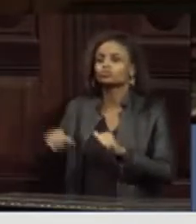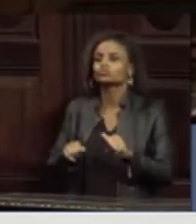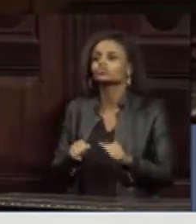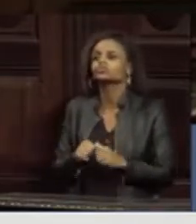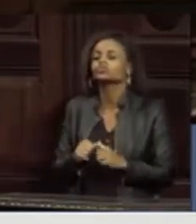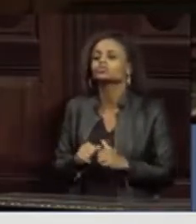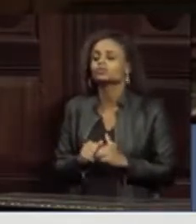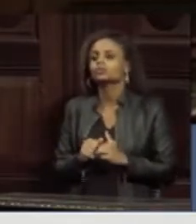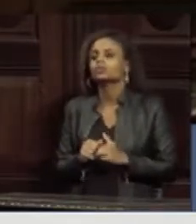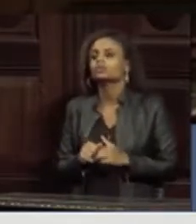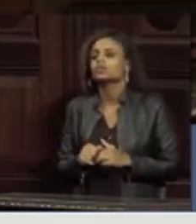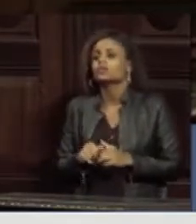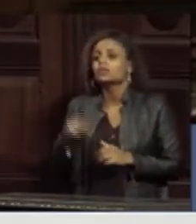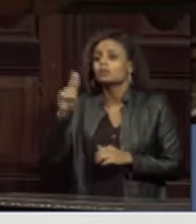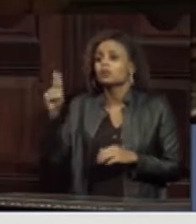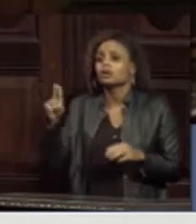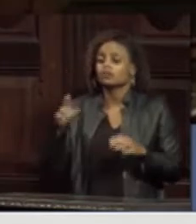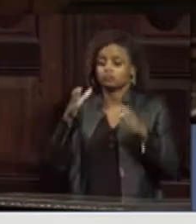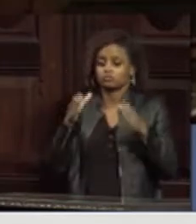livre nomeação